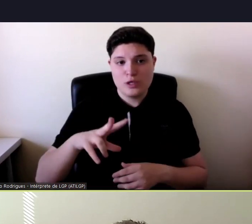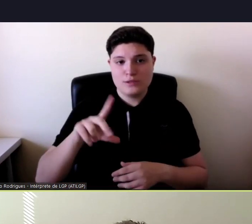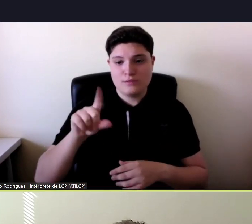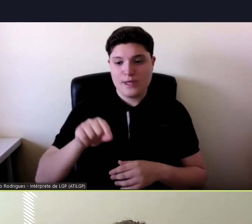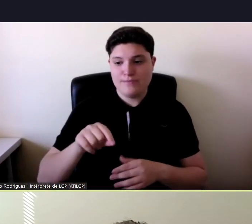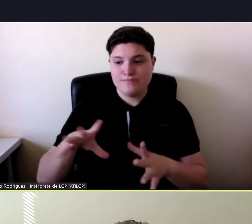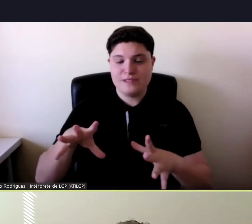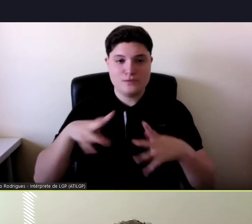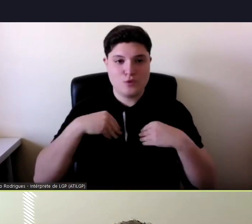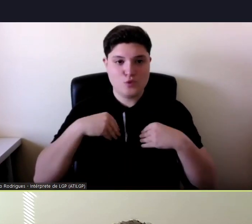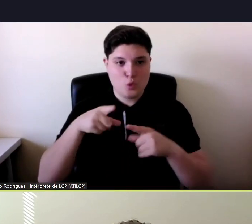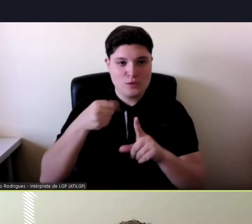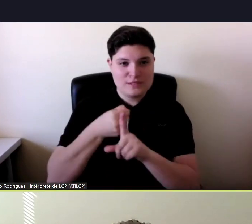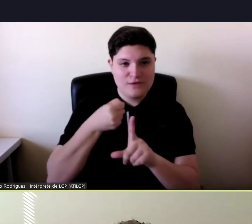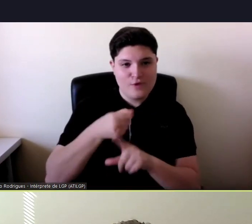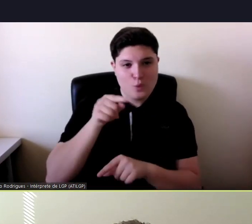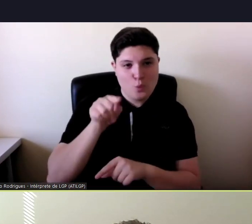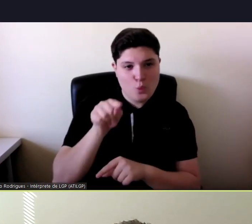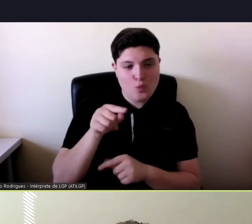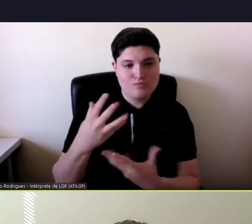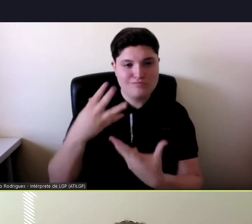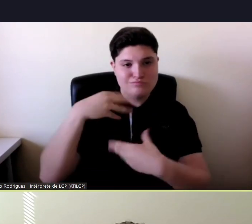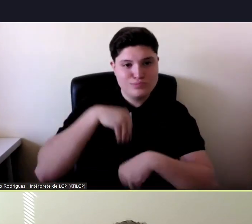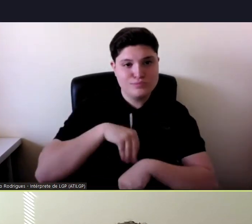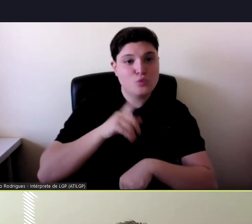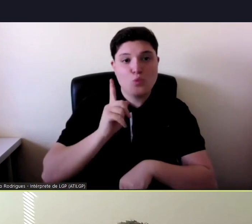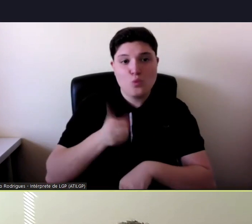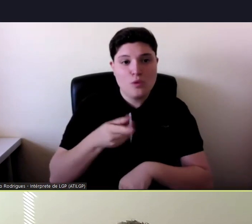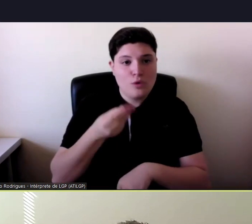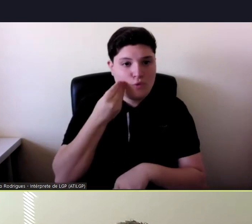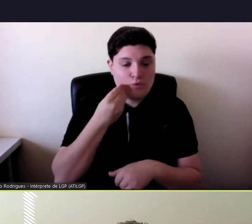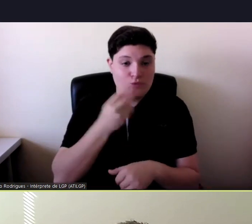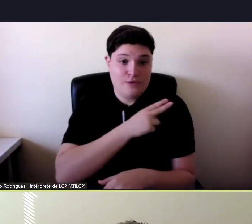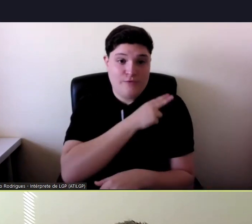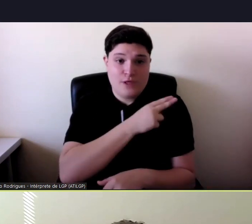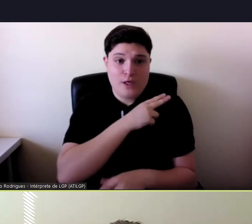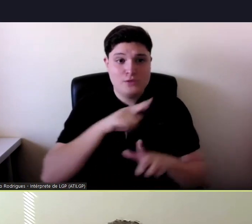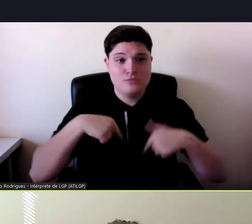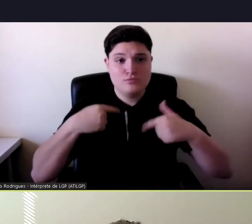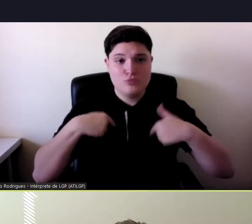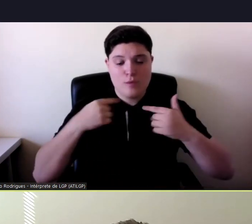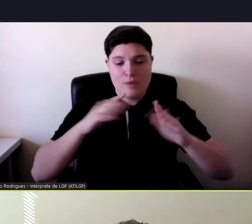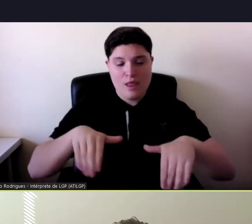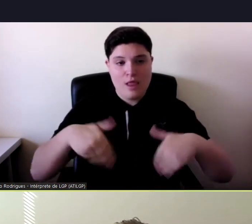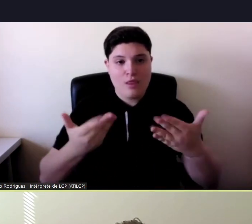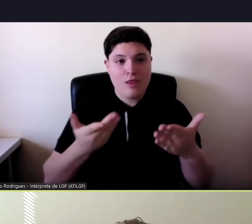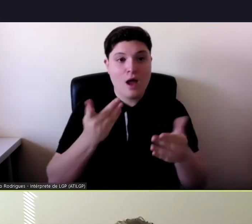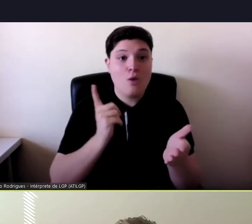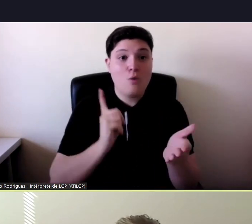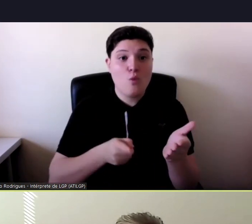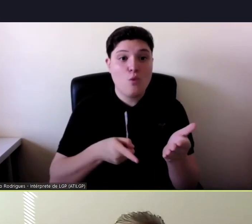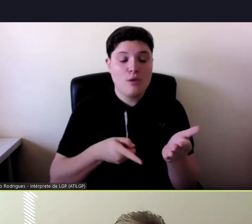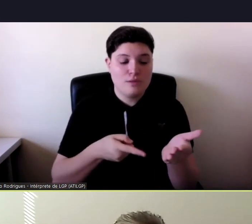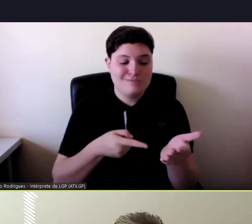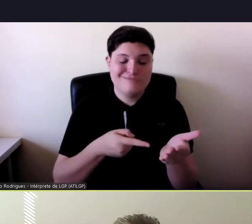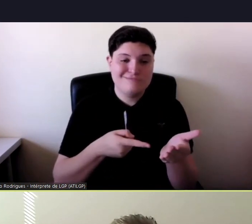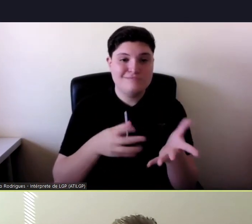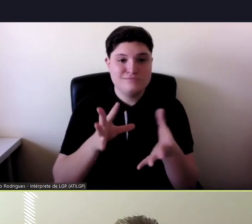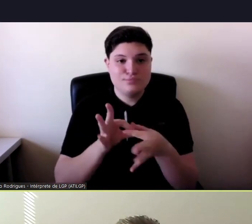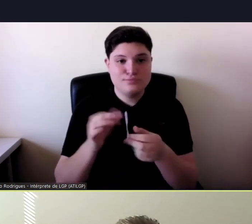instituições. Isso através da contribuição das universidades na sua dimensão da